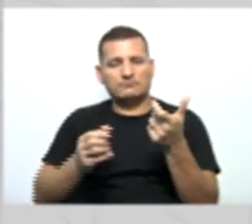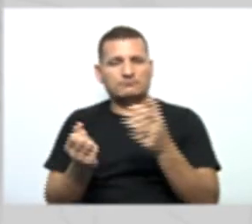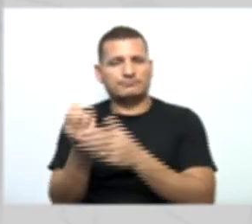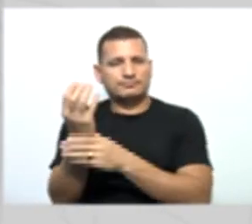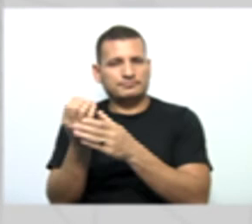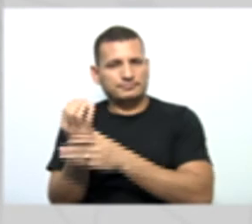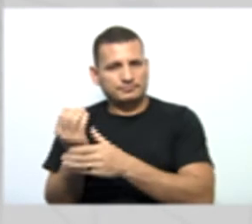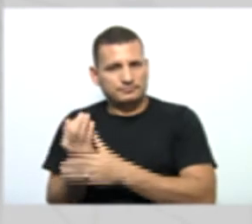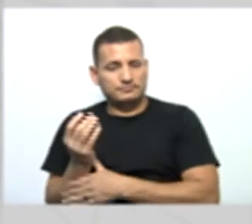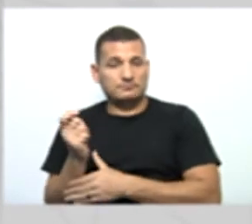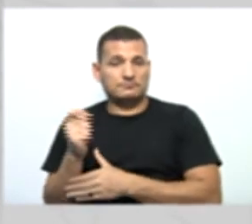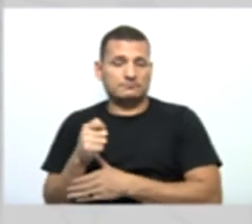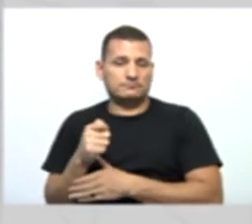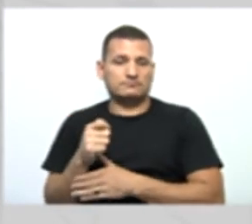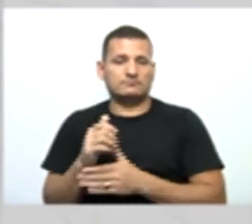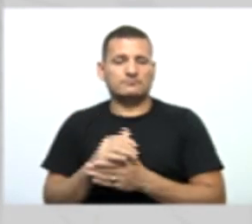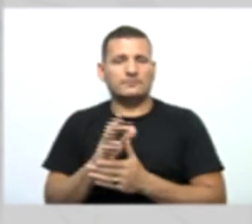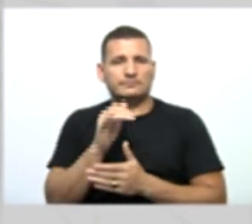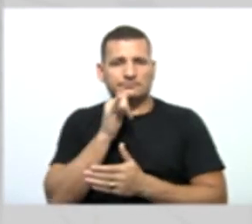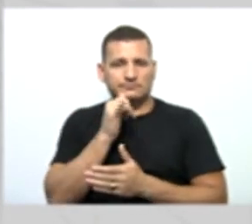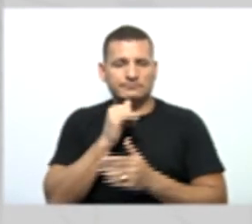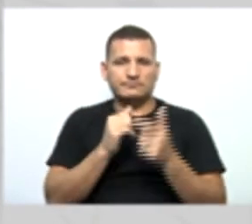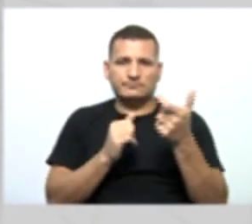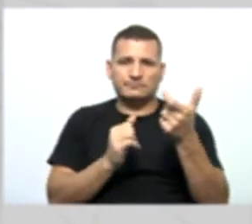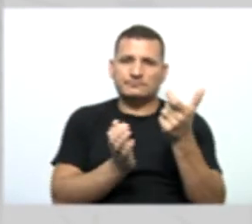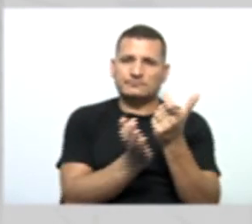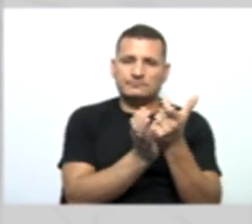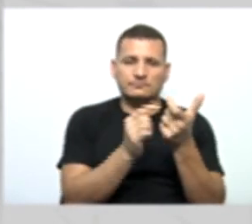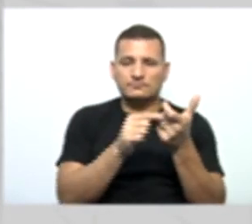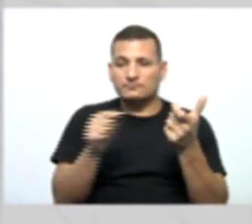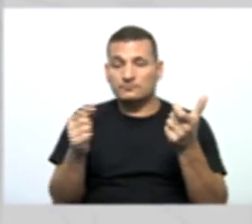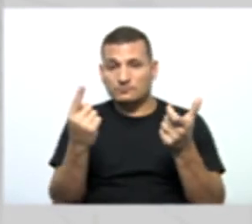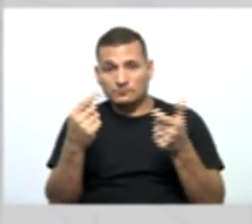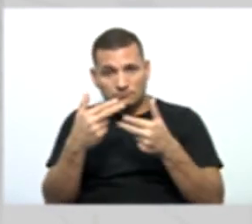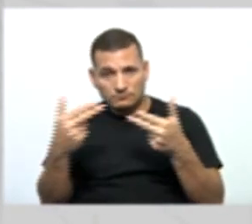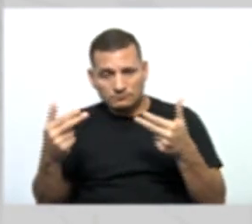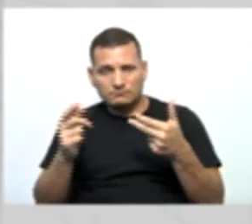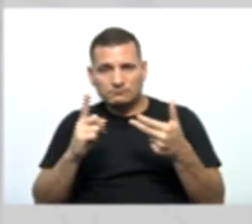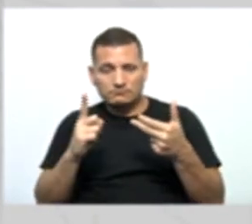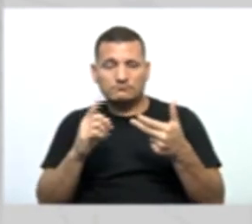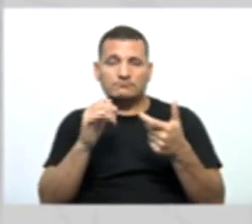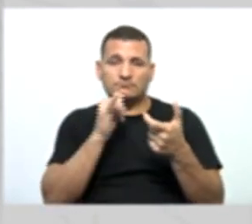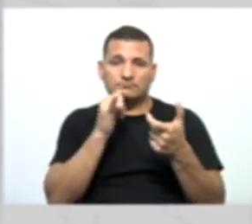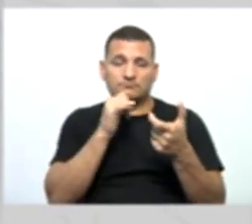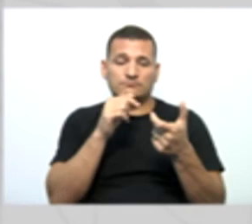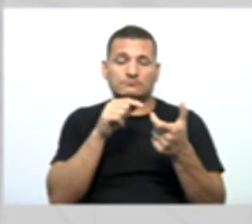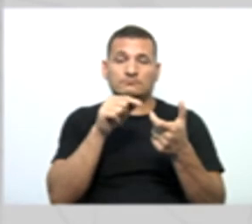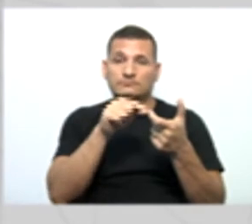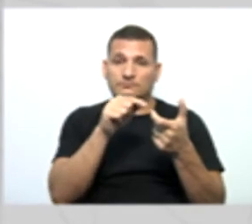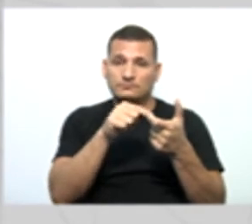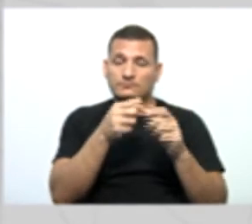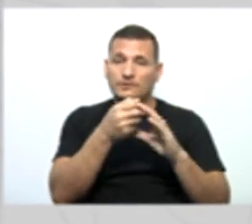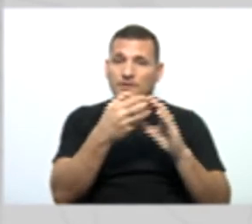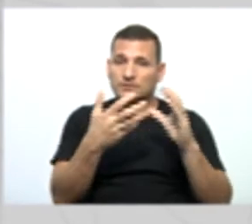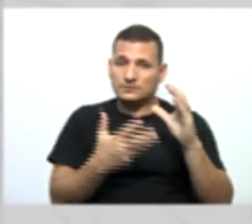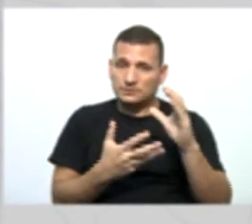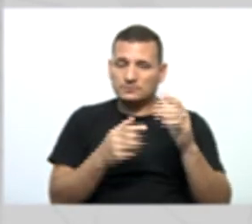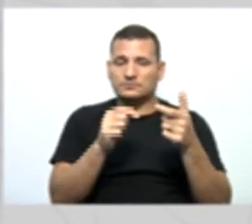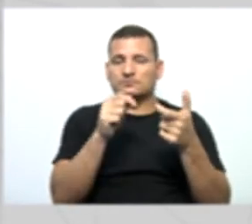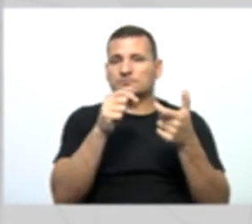criar somente um objeto a partir de uma classe. Você determina as características, os atributos desses objetos e pode